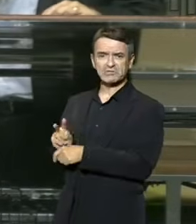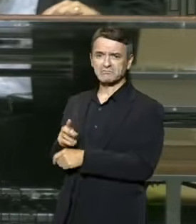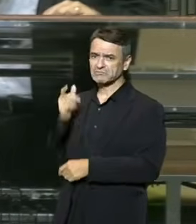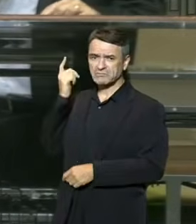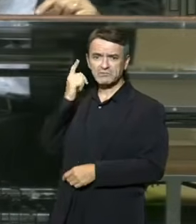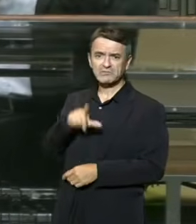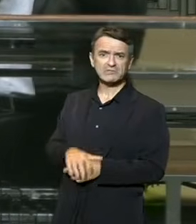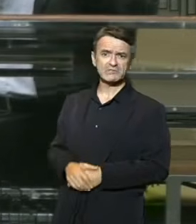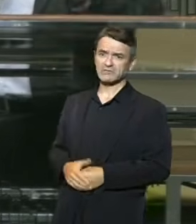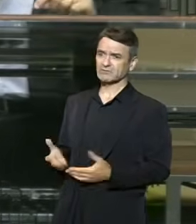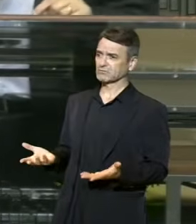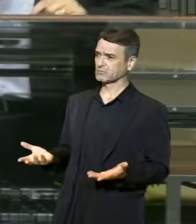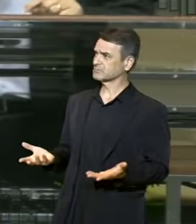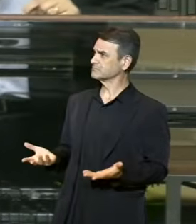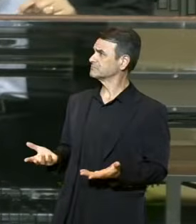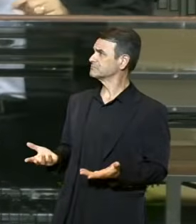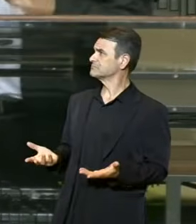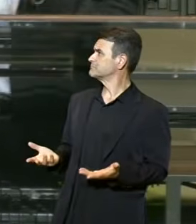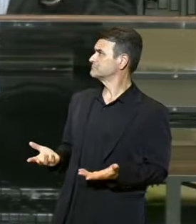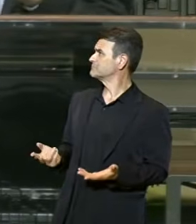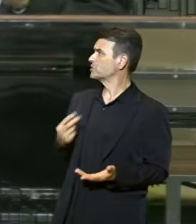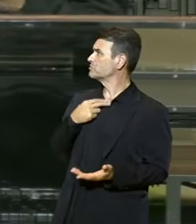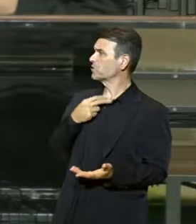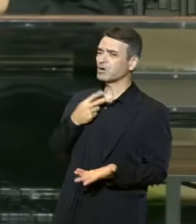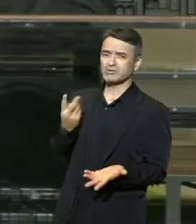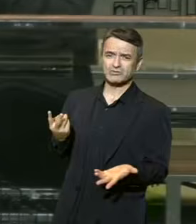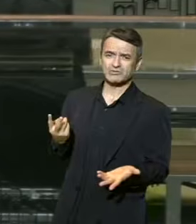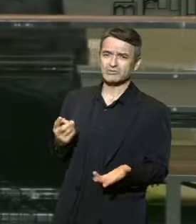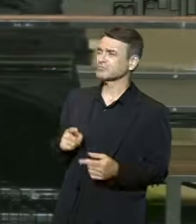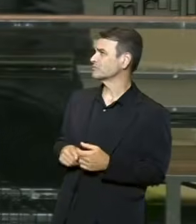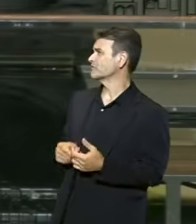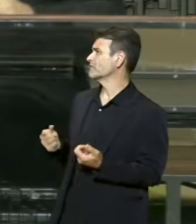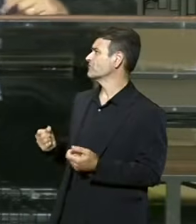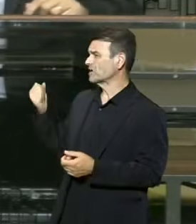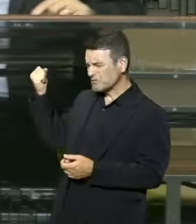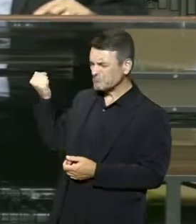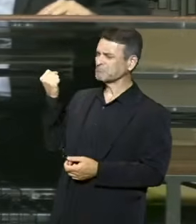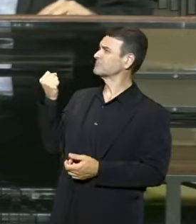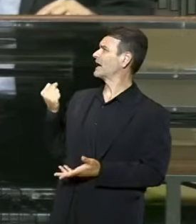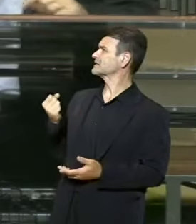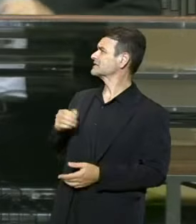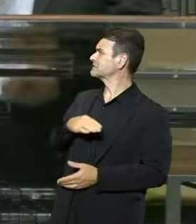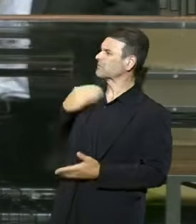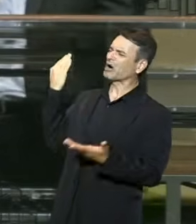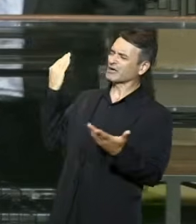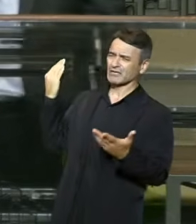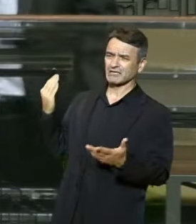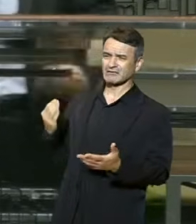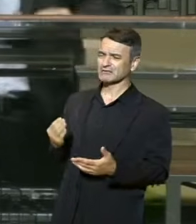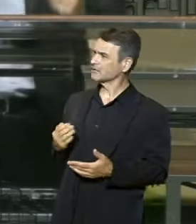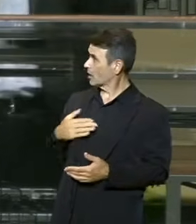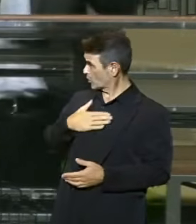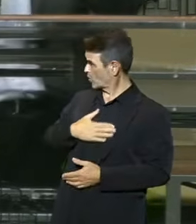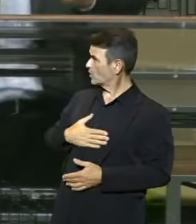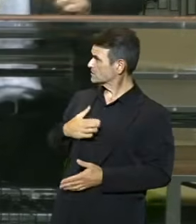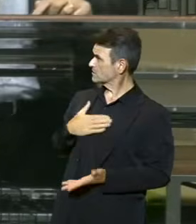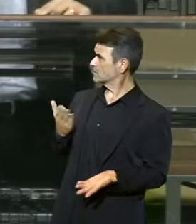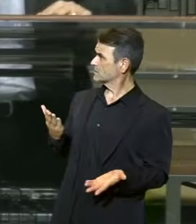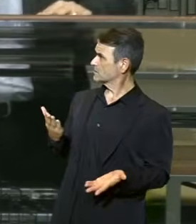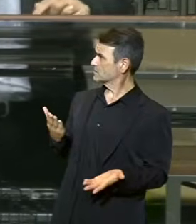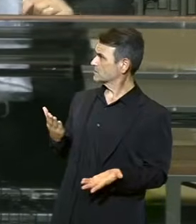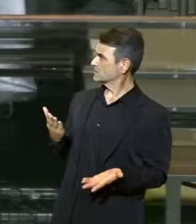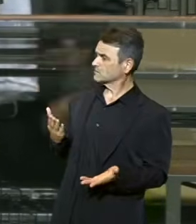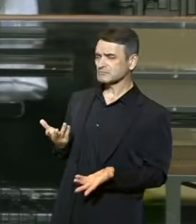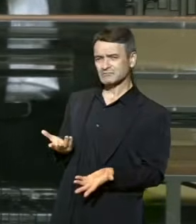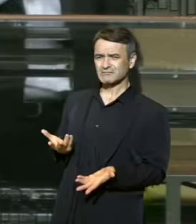para mim. Se vai me tratar desse jeito, tem pena de mim e me mata. Se gosta de mim, não deixes